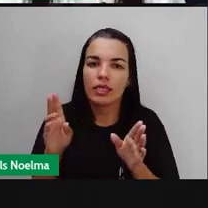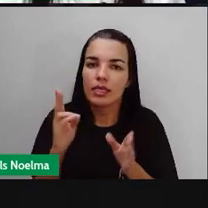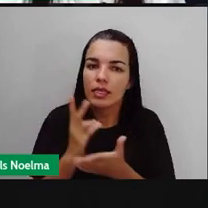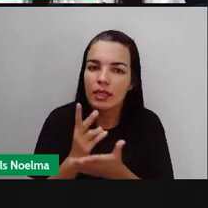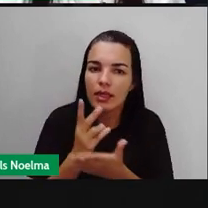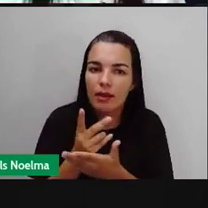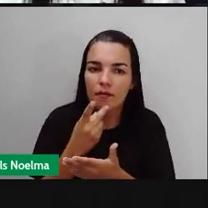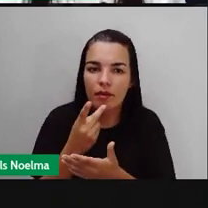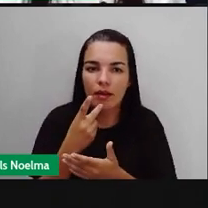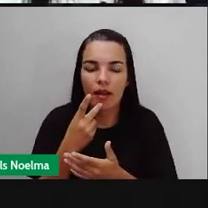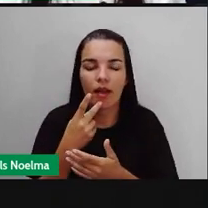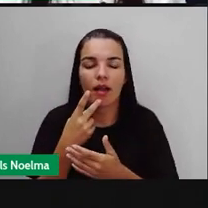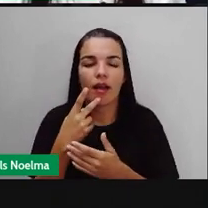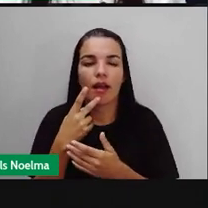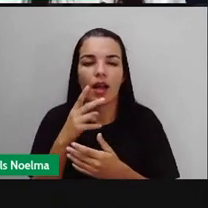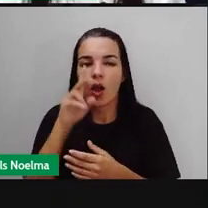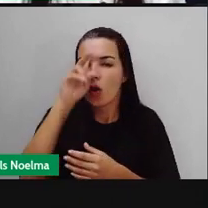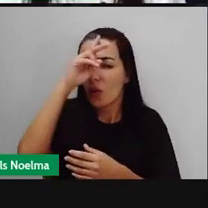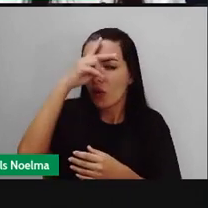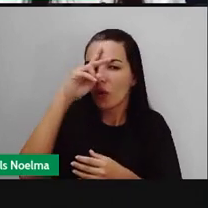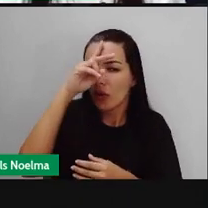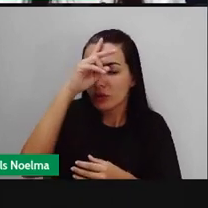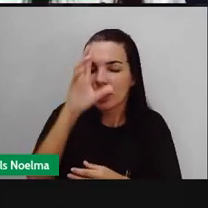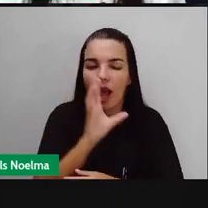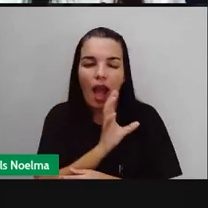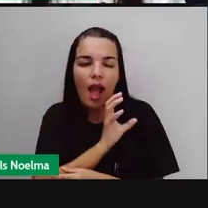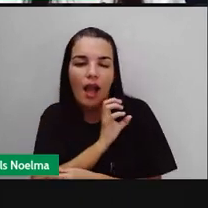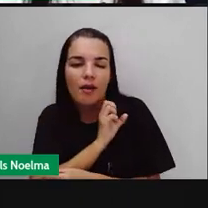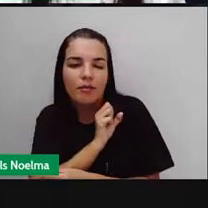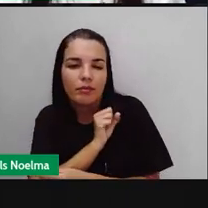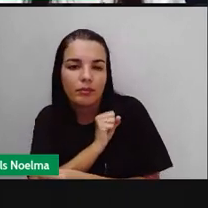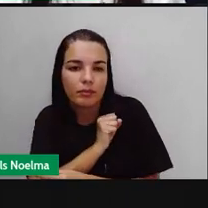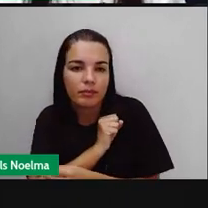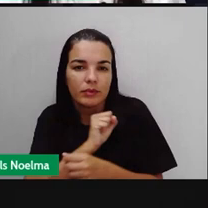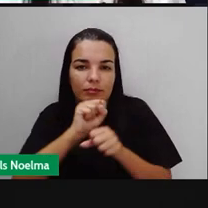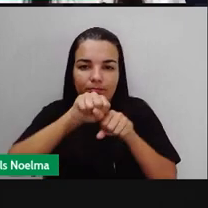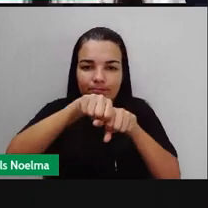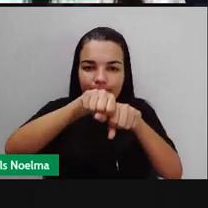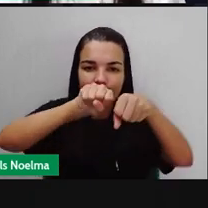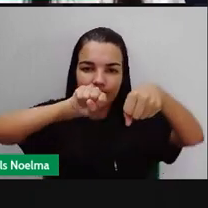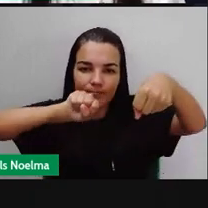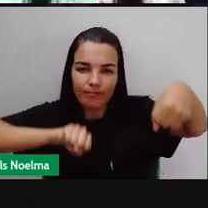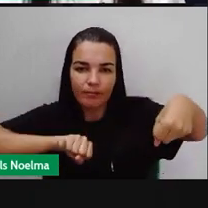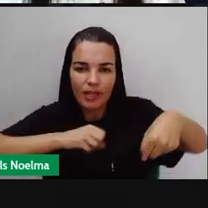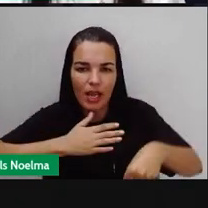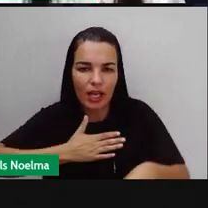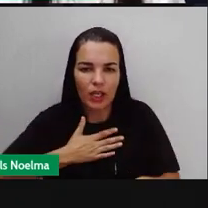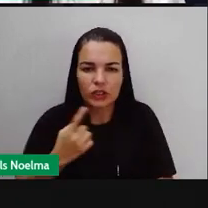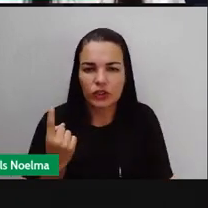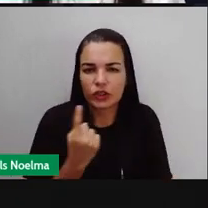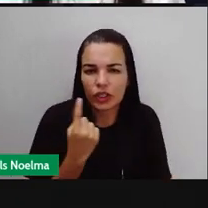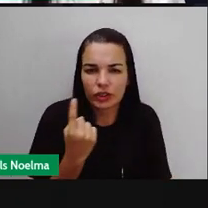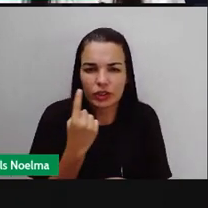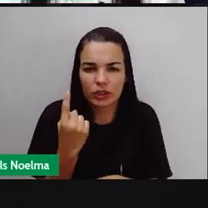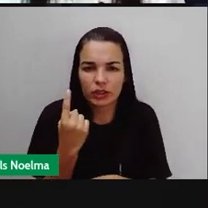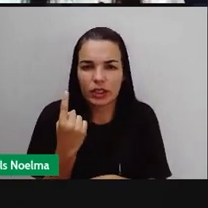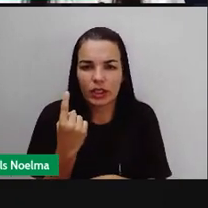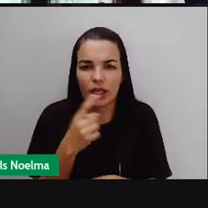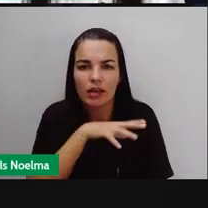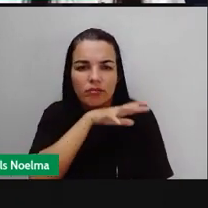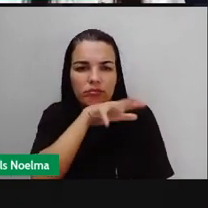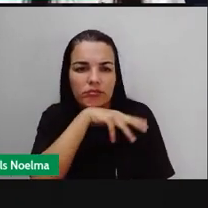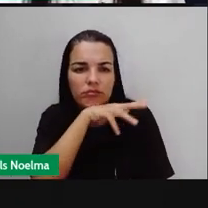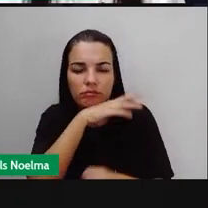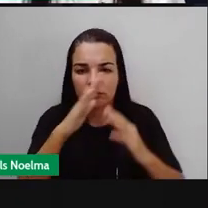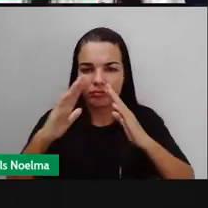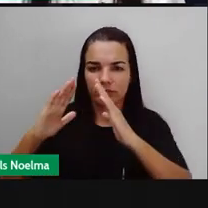Amor Rasgados, Aqui Entre Nós, Intimidade Pública, Eu Sozinha, Zoológico, A